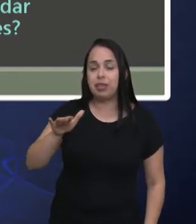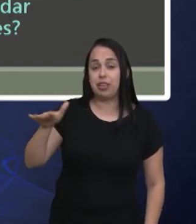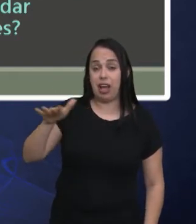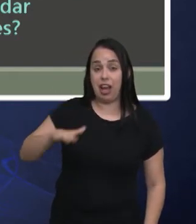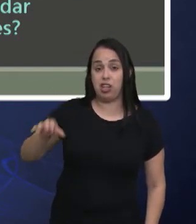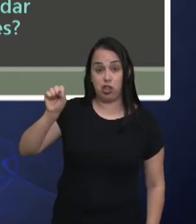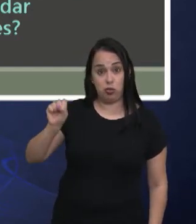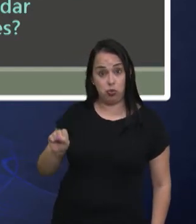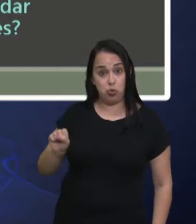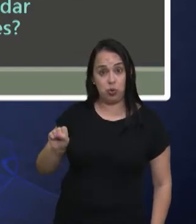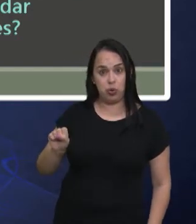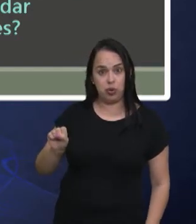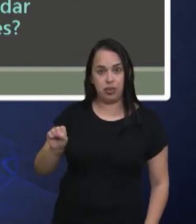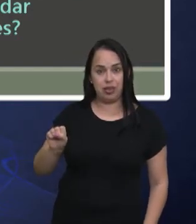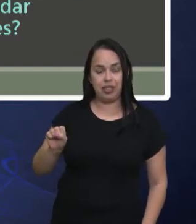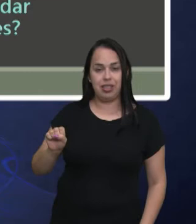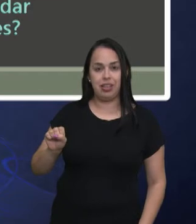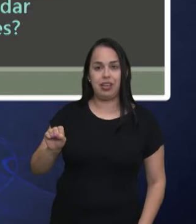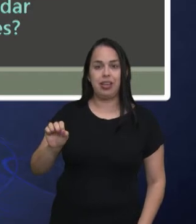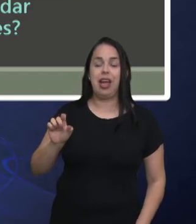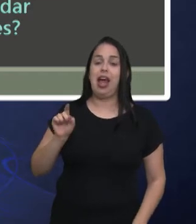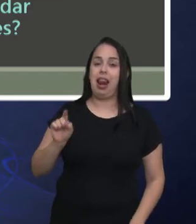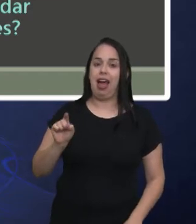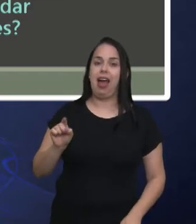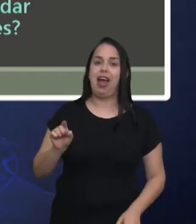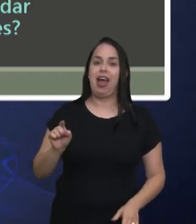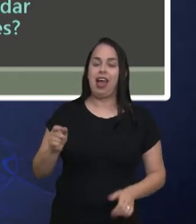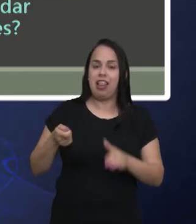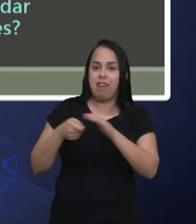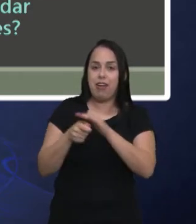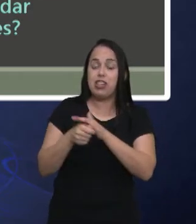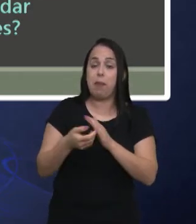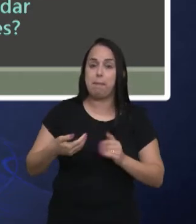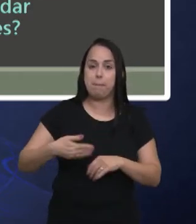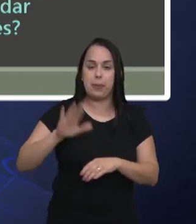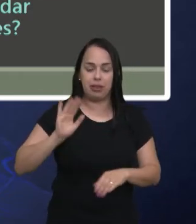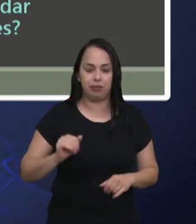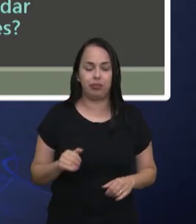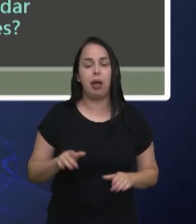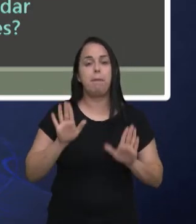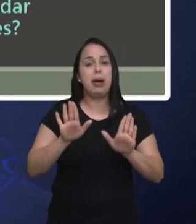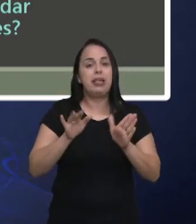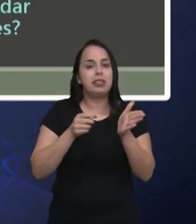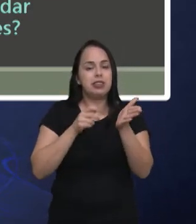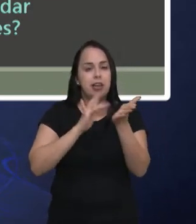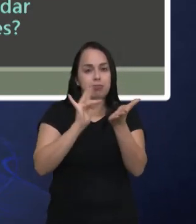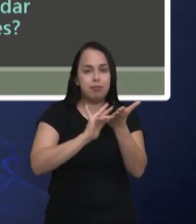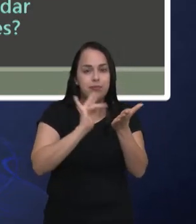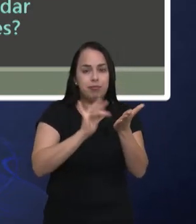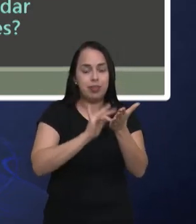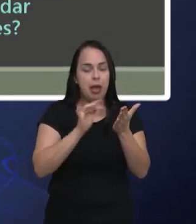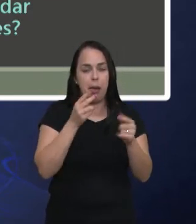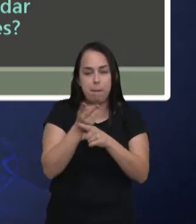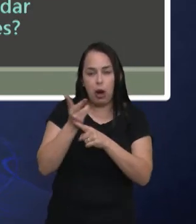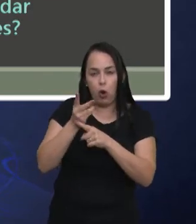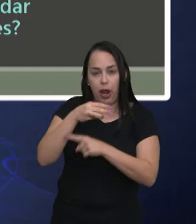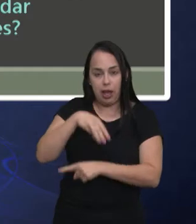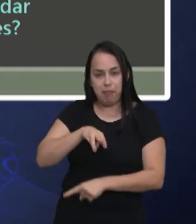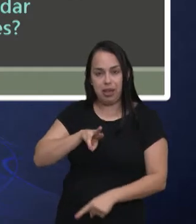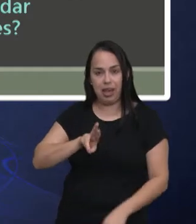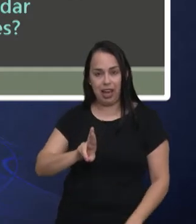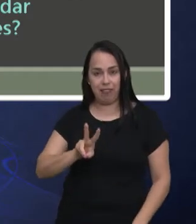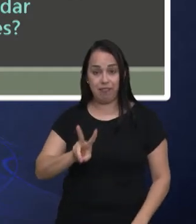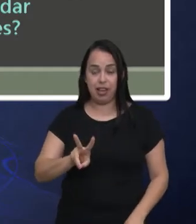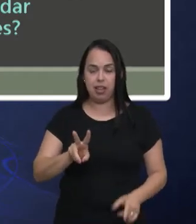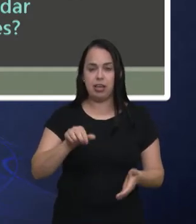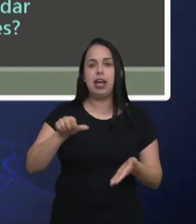sul, né, que é os investimentos que eles fazem mais. Mas qualquer um aqui, ó, vereador, acessa lá, põe lá MRV e põe no mapa, vai